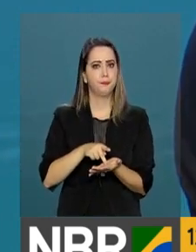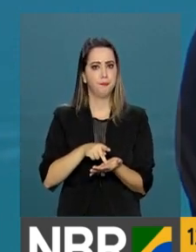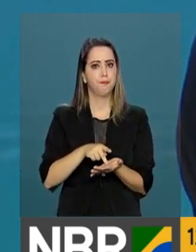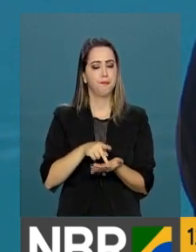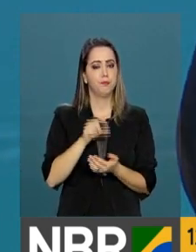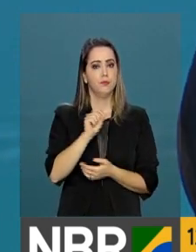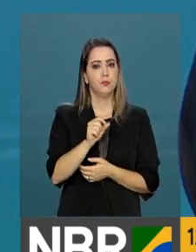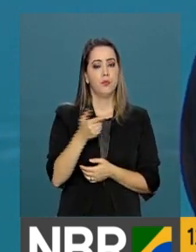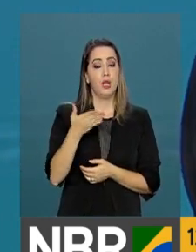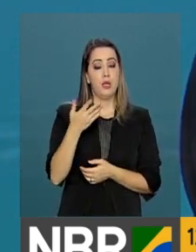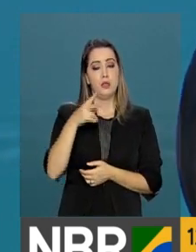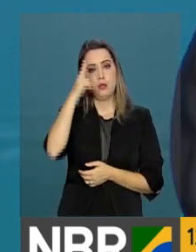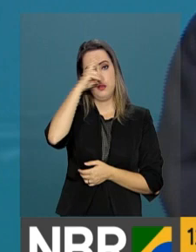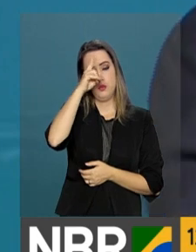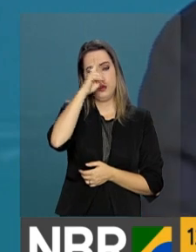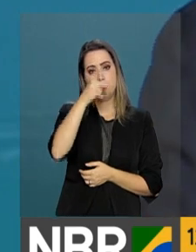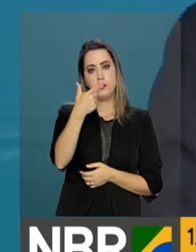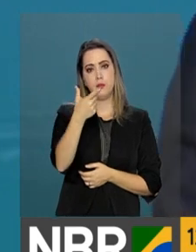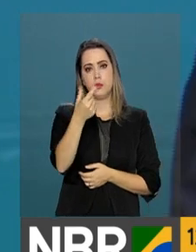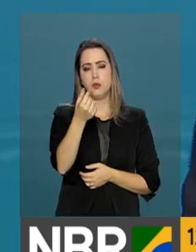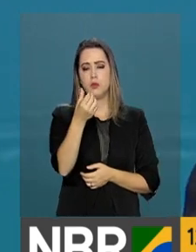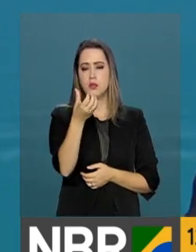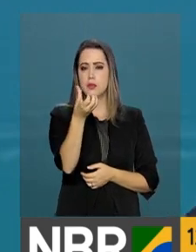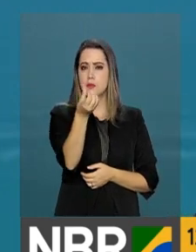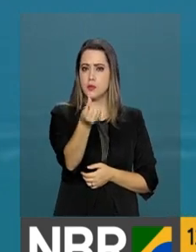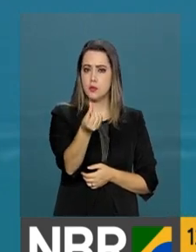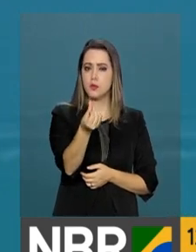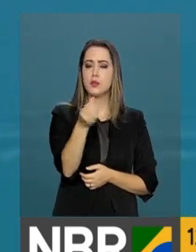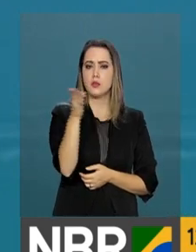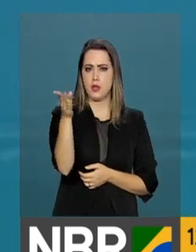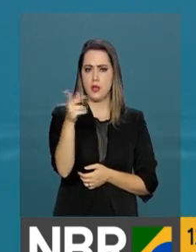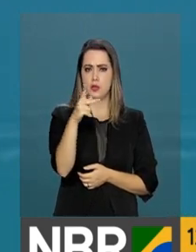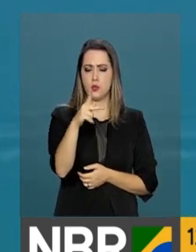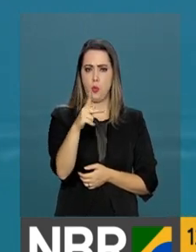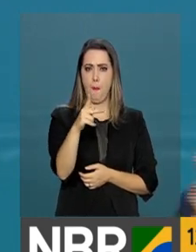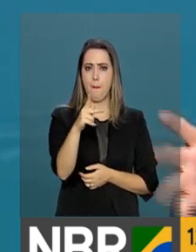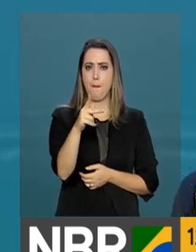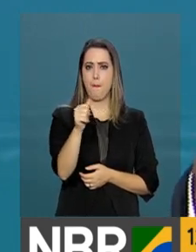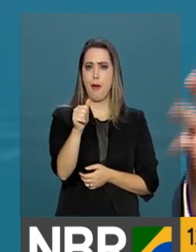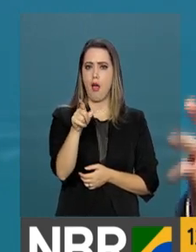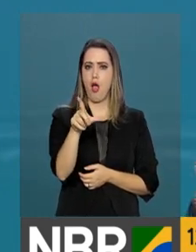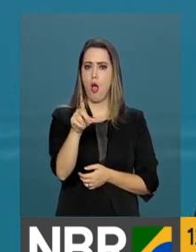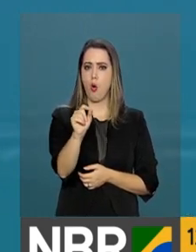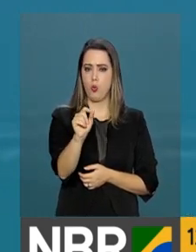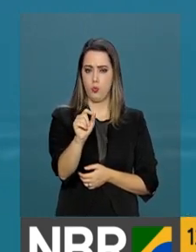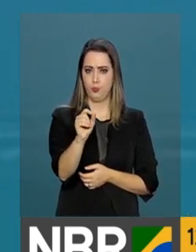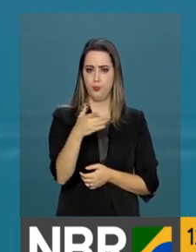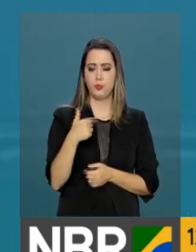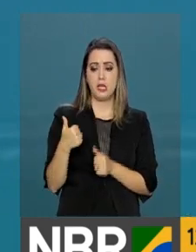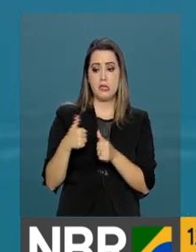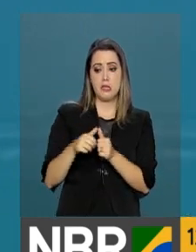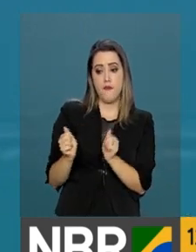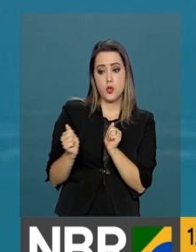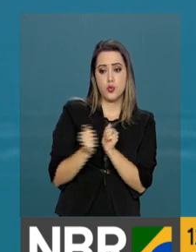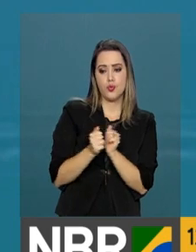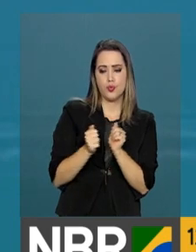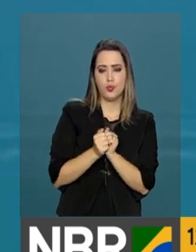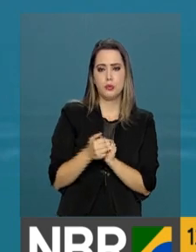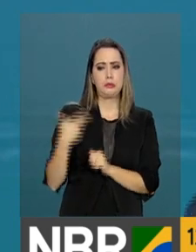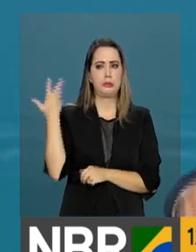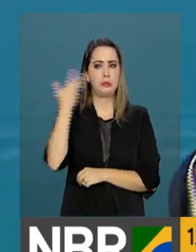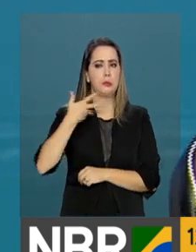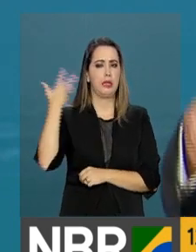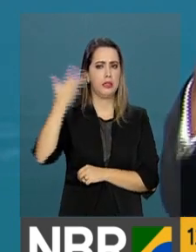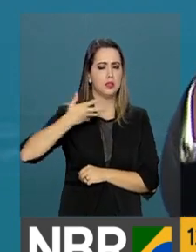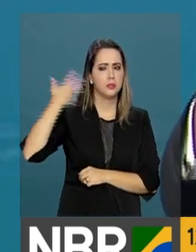Paulo Joukowsky esteve comigo, esteve conosco, dizendo das dificuldades que os prefeitos tinham